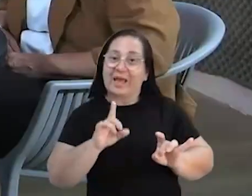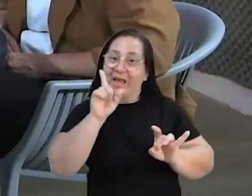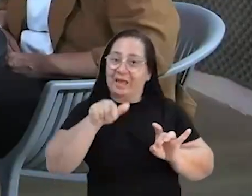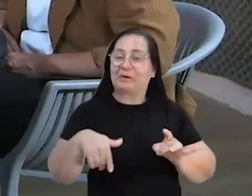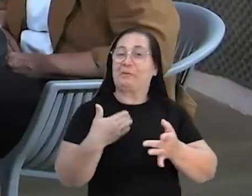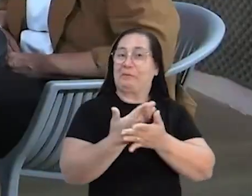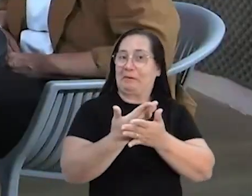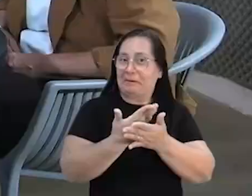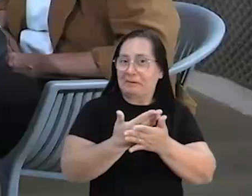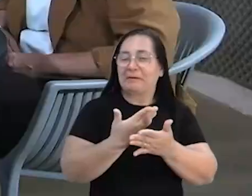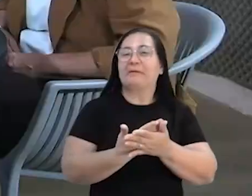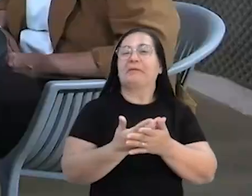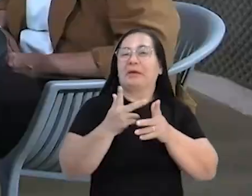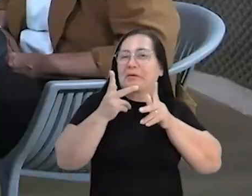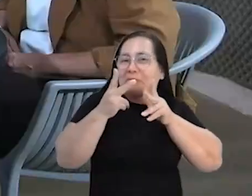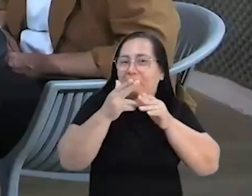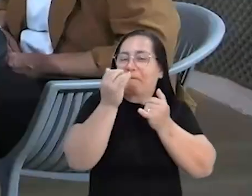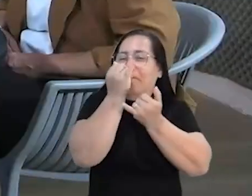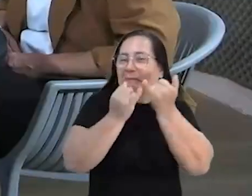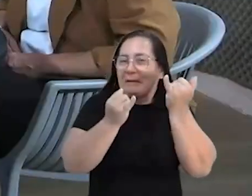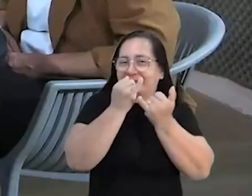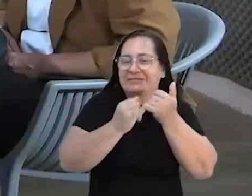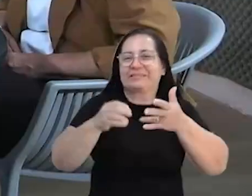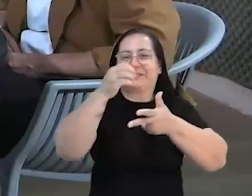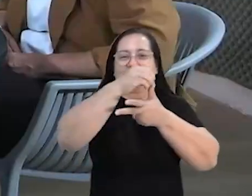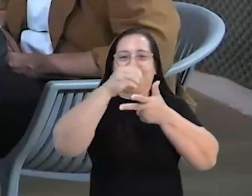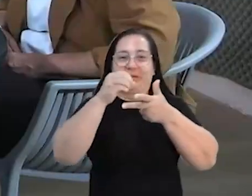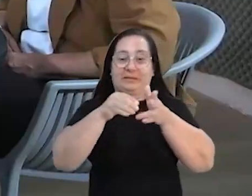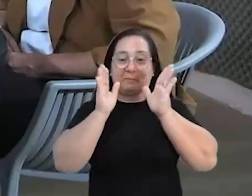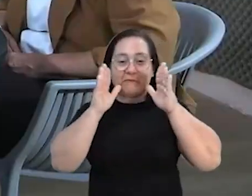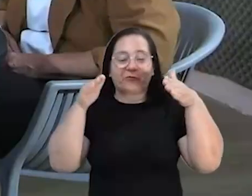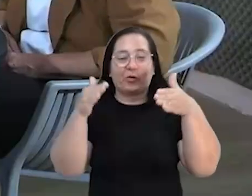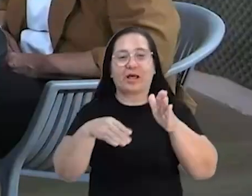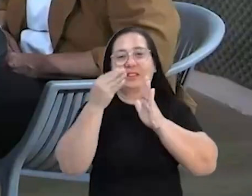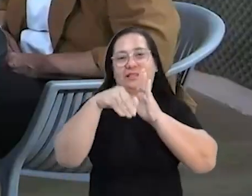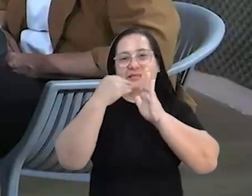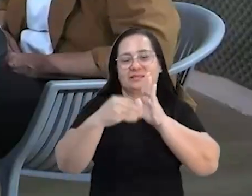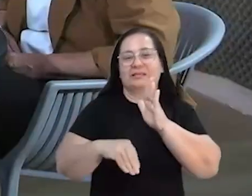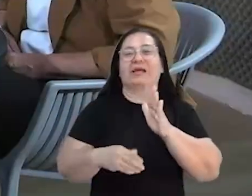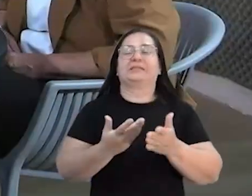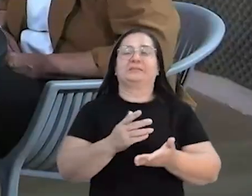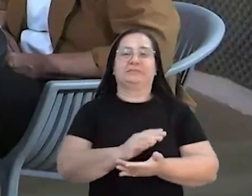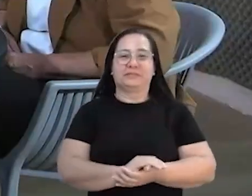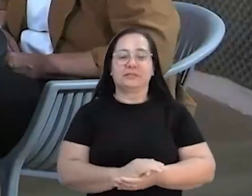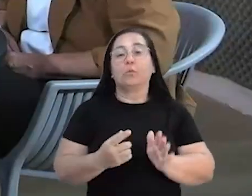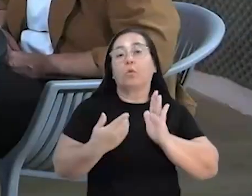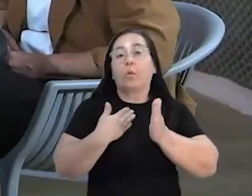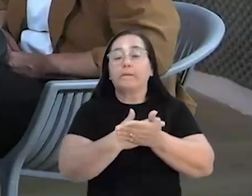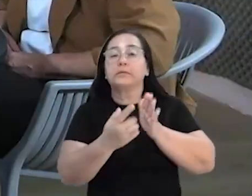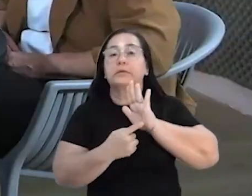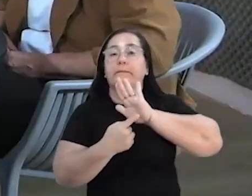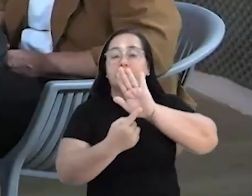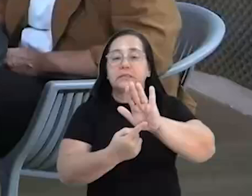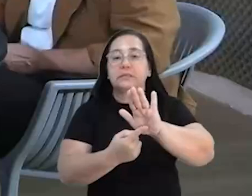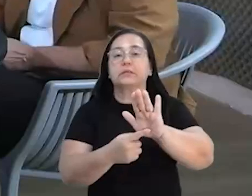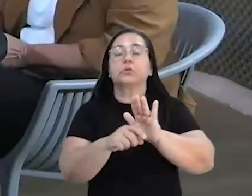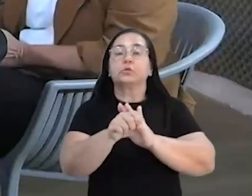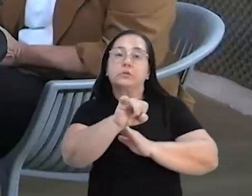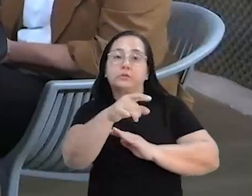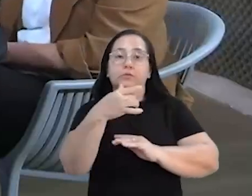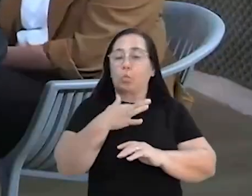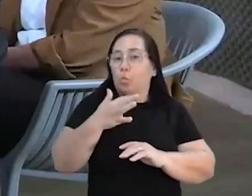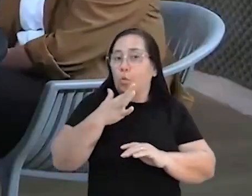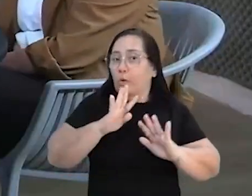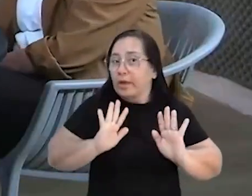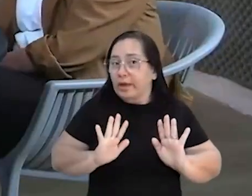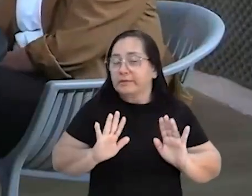aulão especial, quase um aulão do Enem, sendo que para design gráfico, né? Então a gente vai começar se apresentando aqui, caso vocês não nos